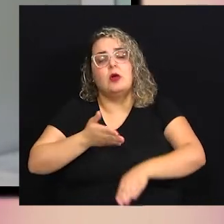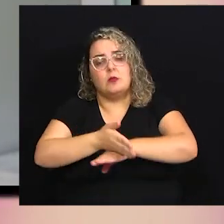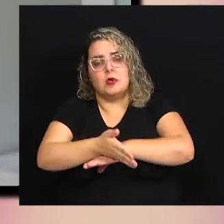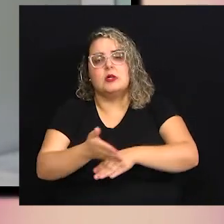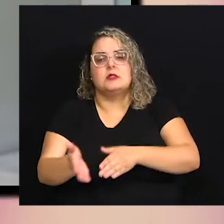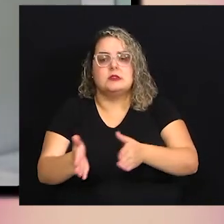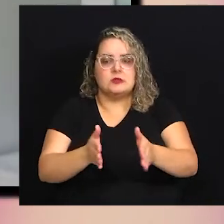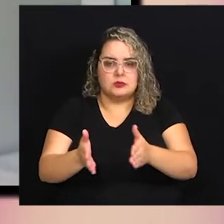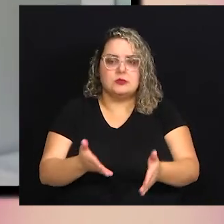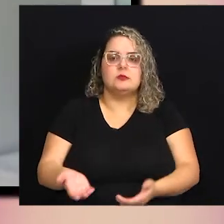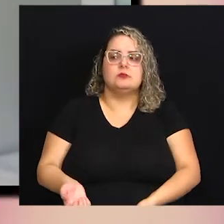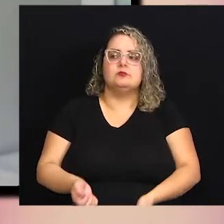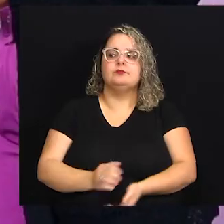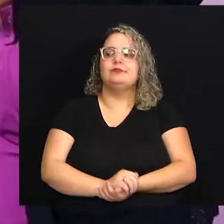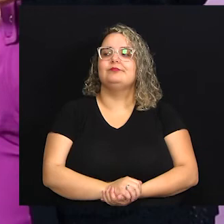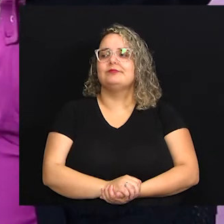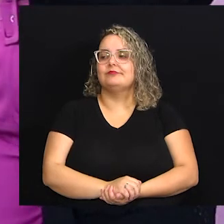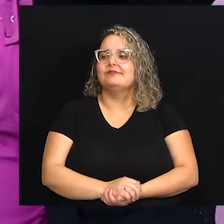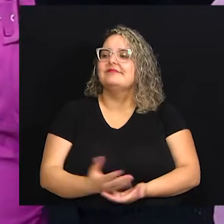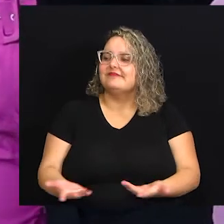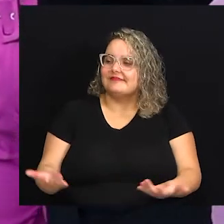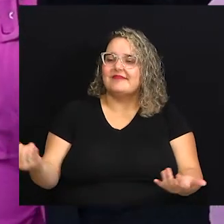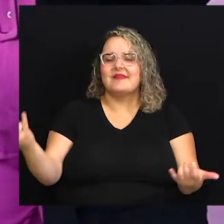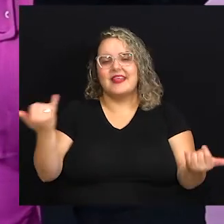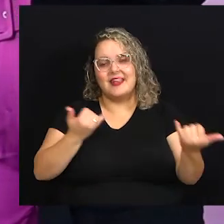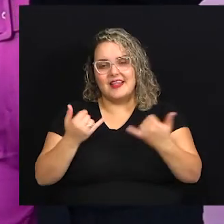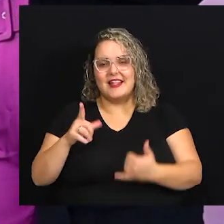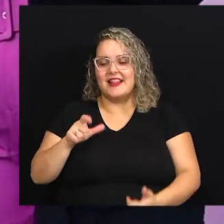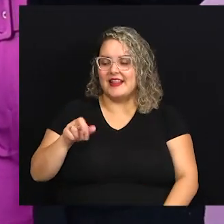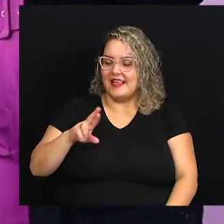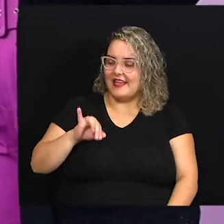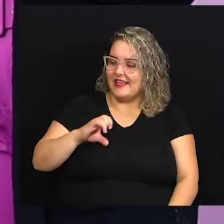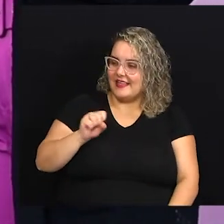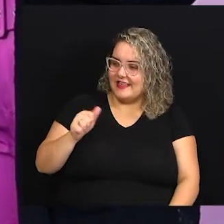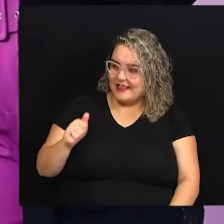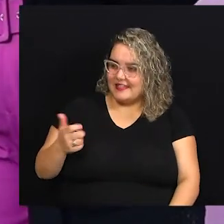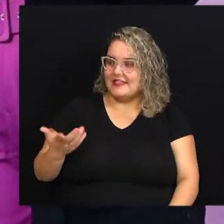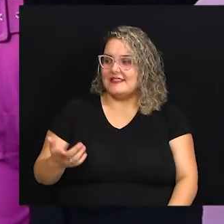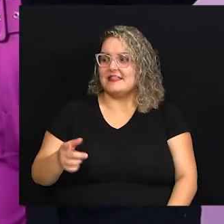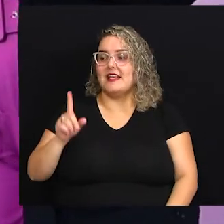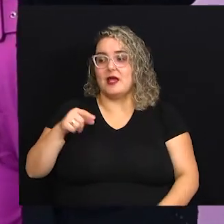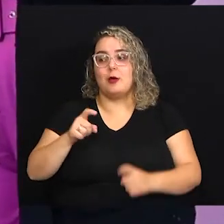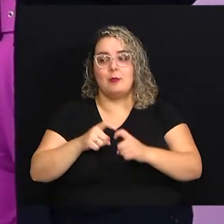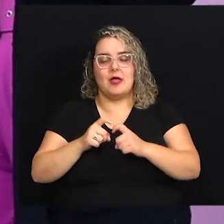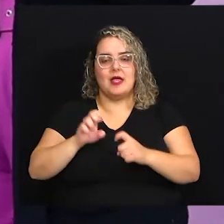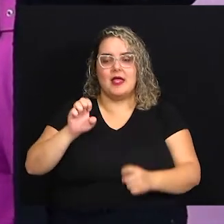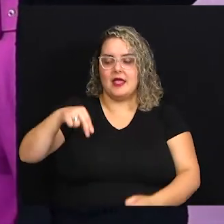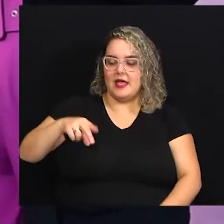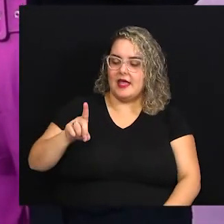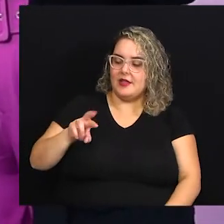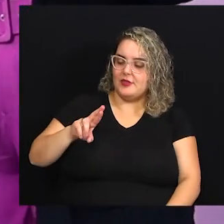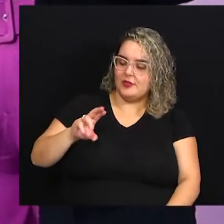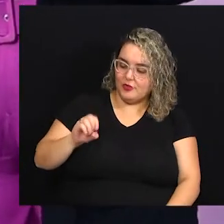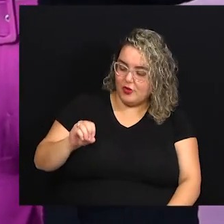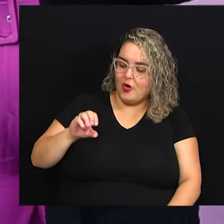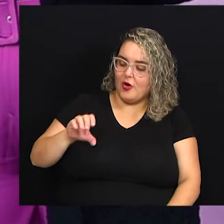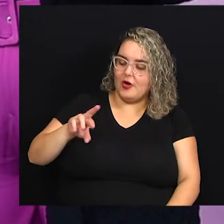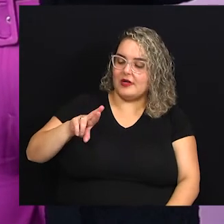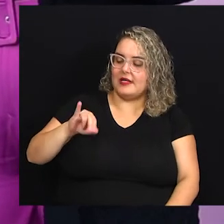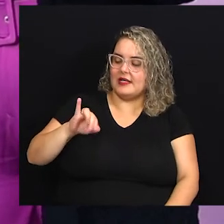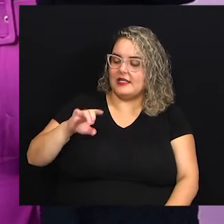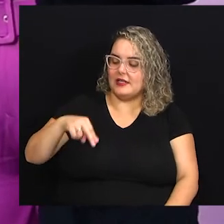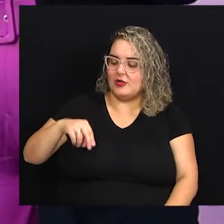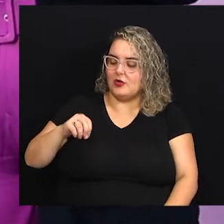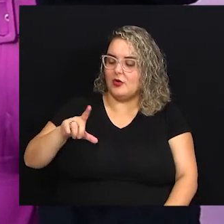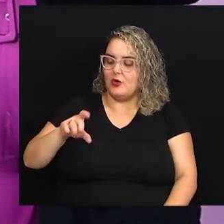acesso à saúde novamente. Tá aí, então, um recado da doutora Larissa Garcia Gomes. Ela é endocrinologista, faz parte